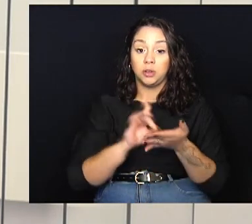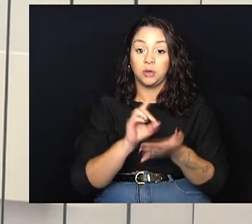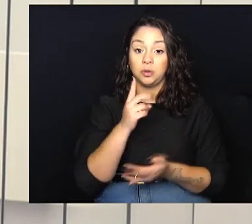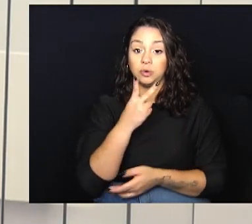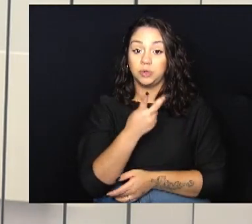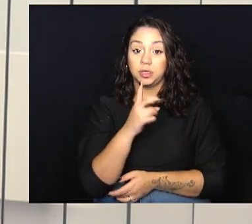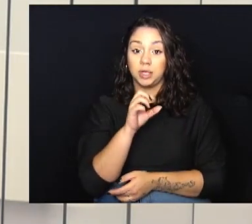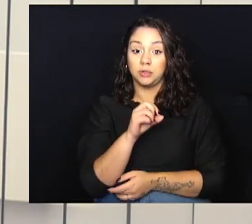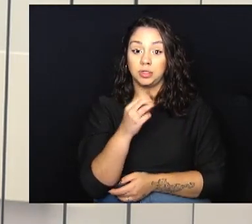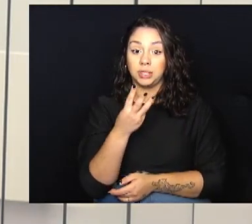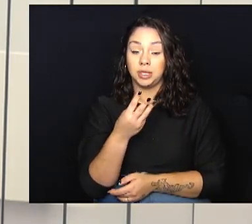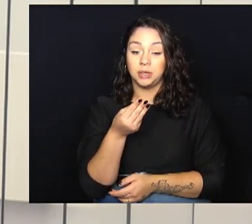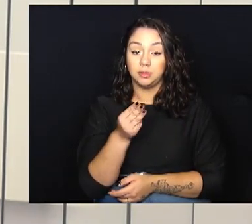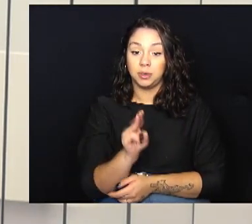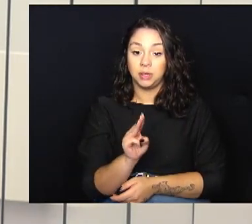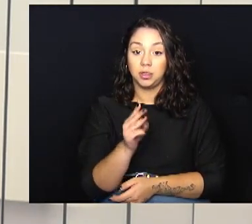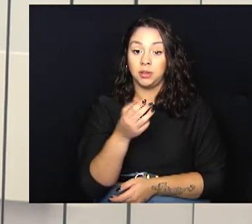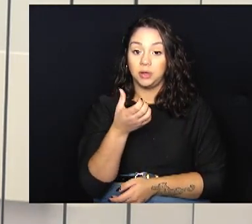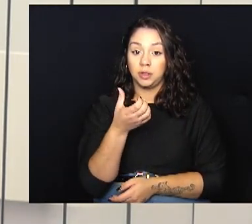milhões